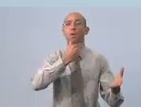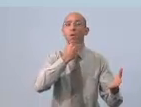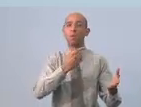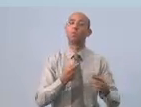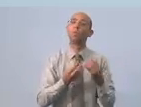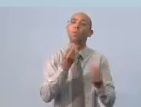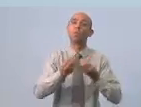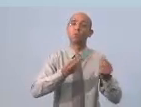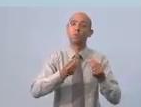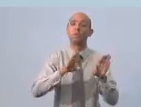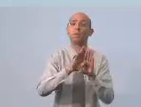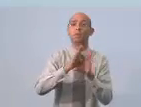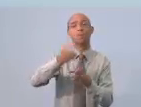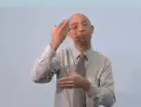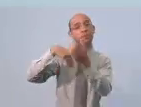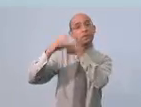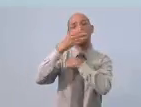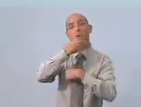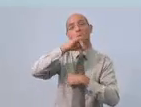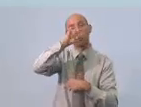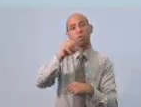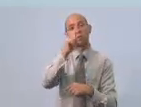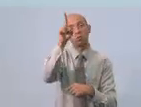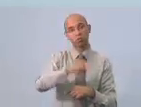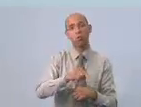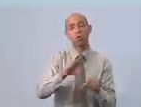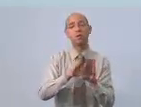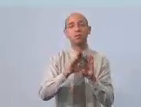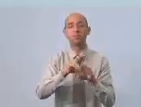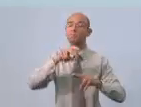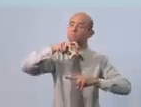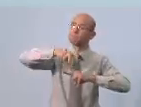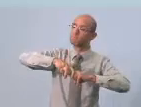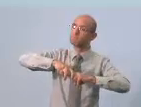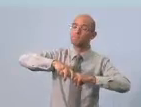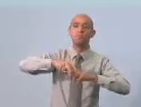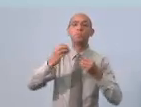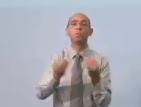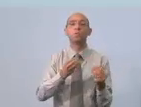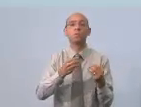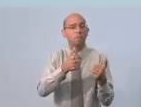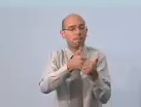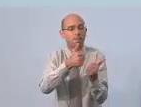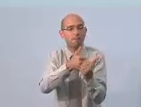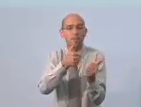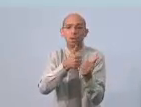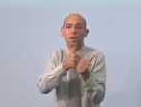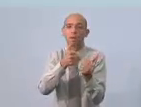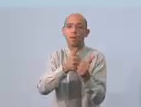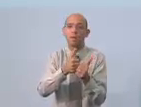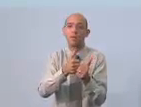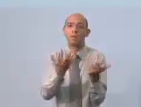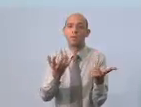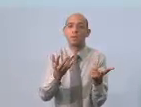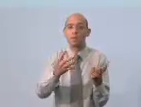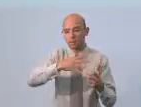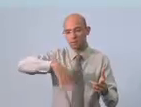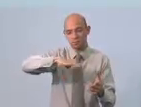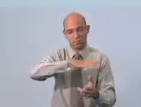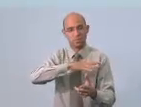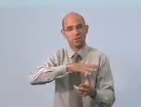sucedido, a história de Jó mostra isso, um homem que se sentava à porta da cidade para ser reverenciado por